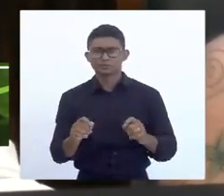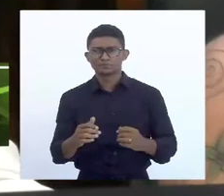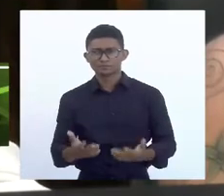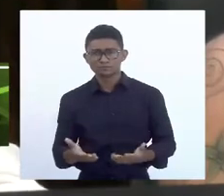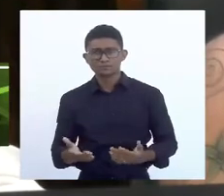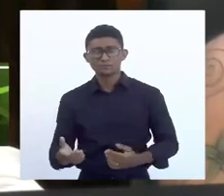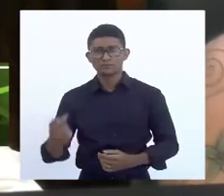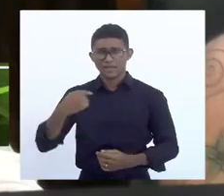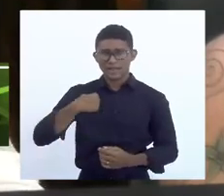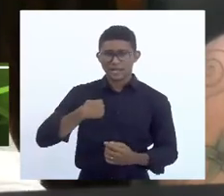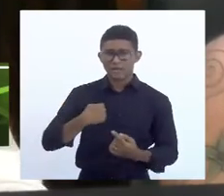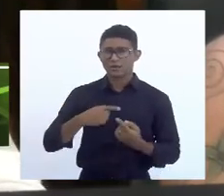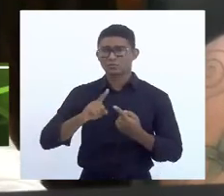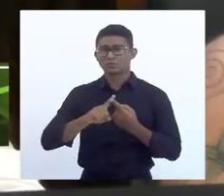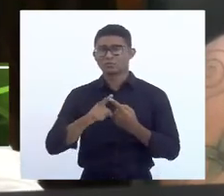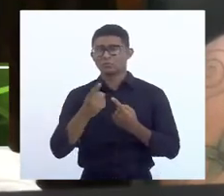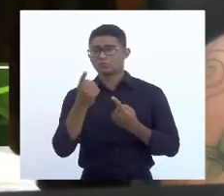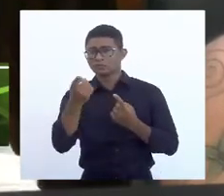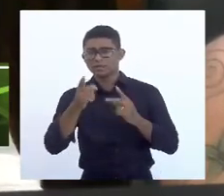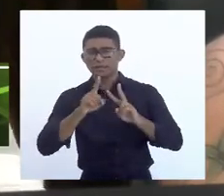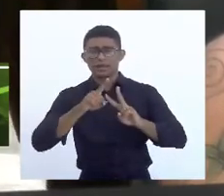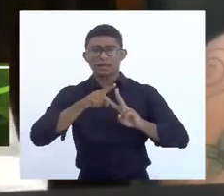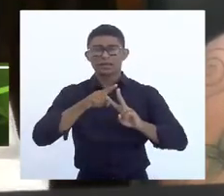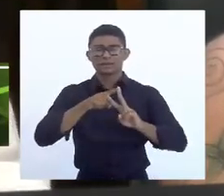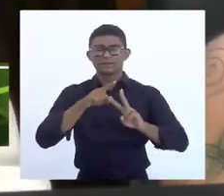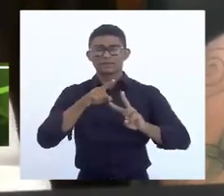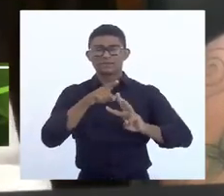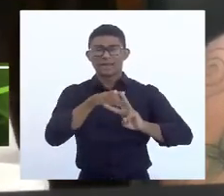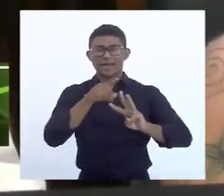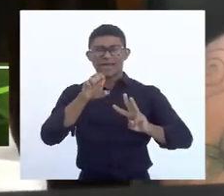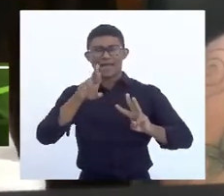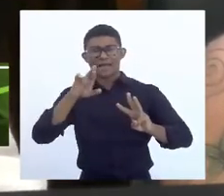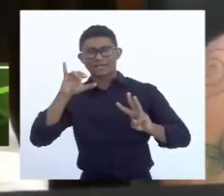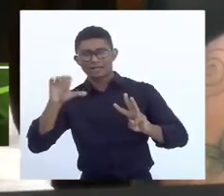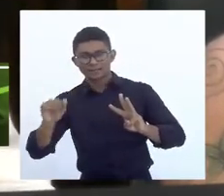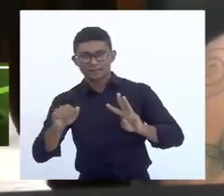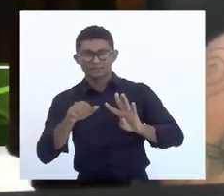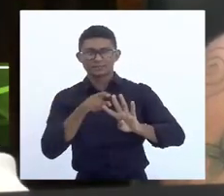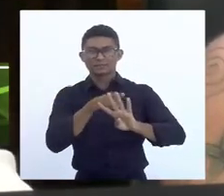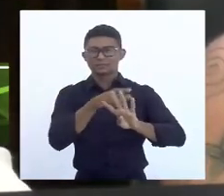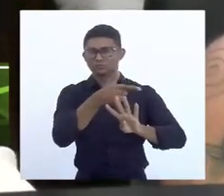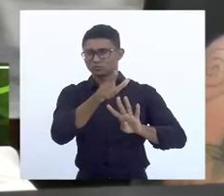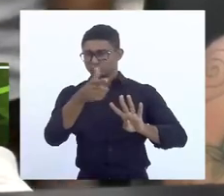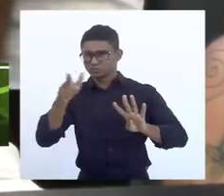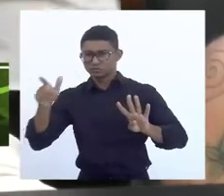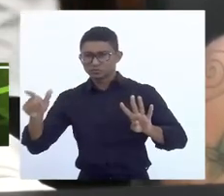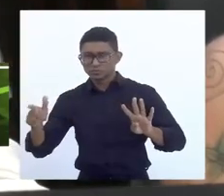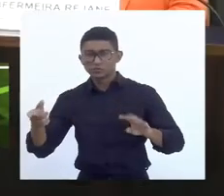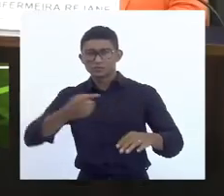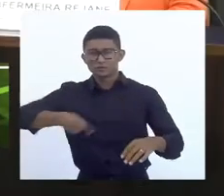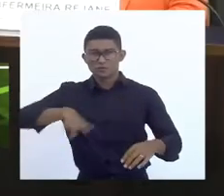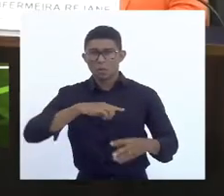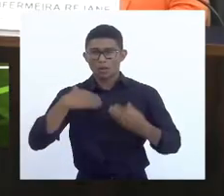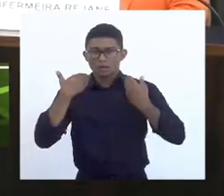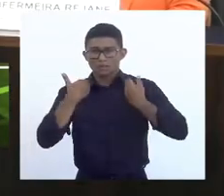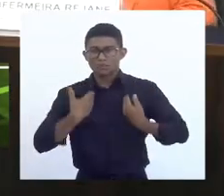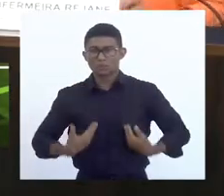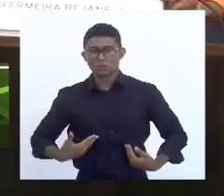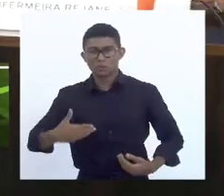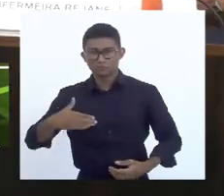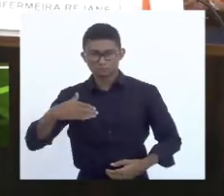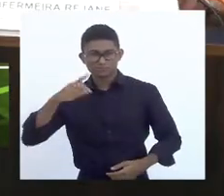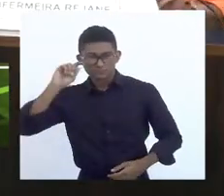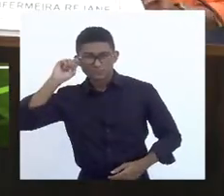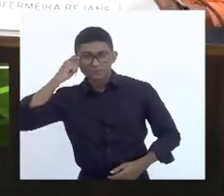eu, você, Thalíria, Érica Malonguinho, Érica Hilton, porquê nós, corpo preto,